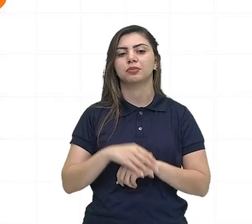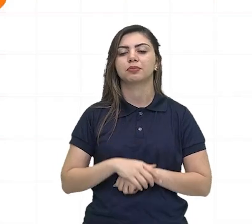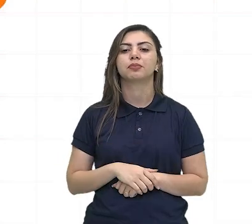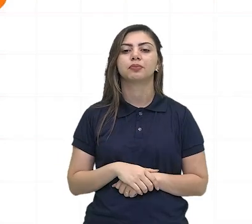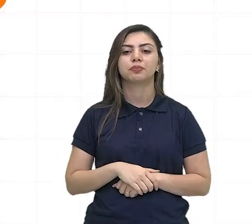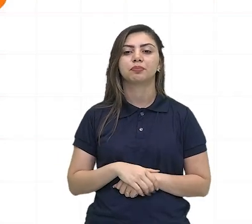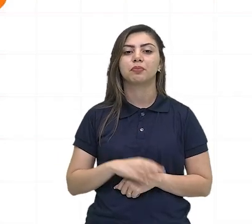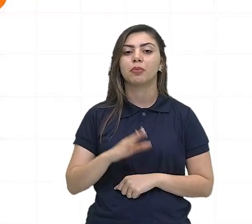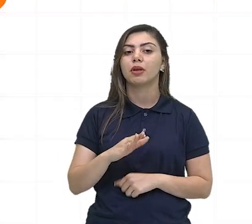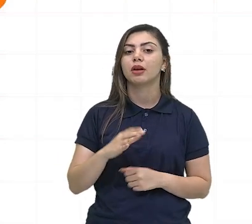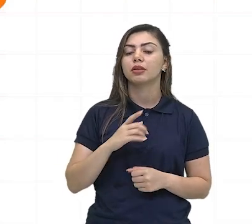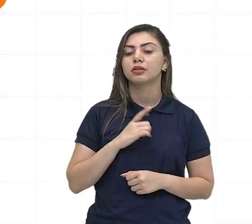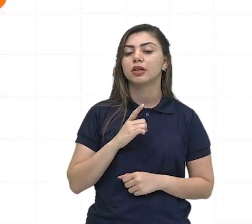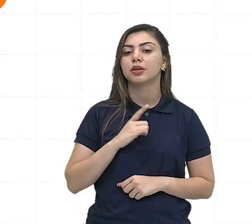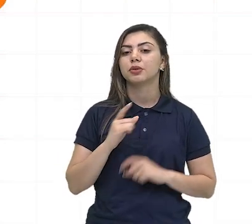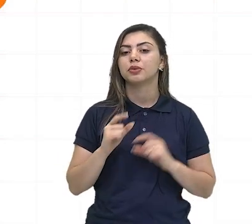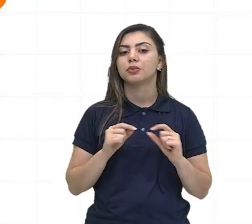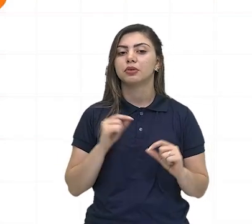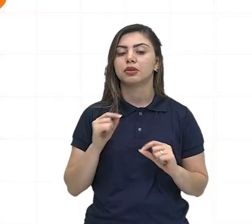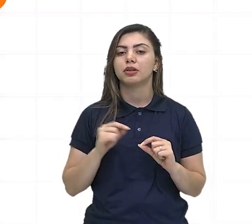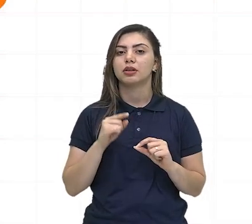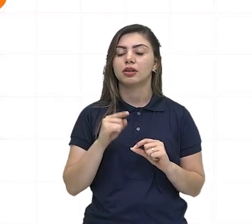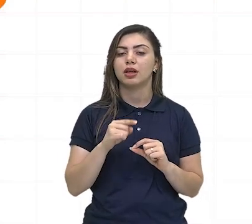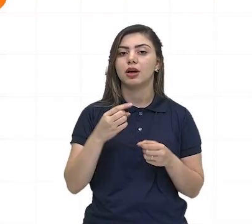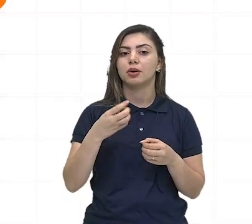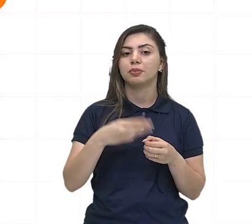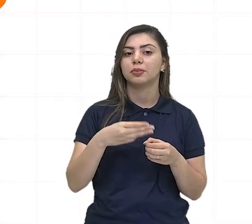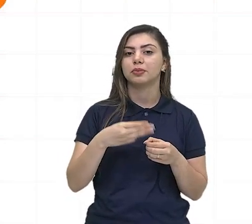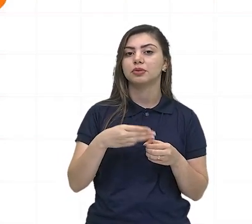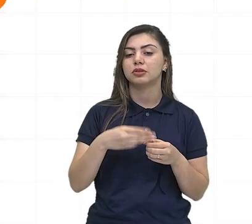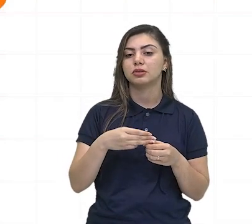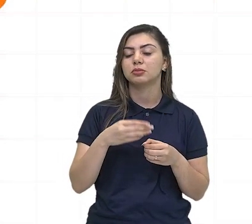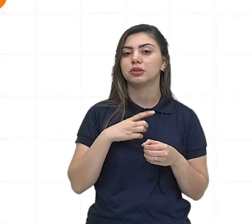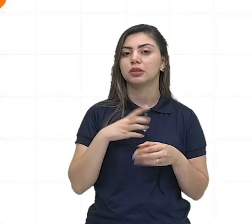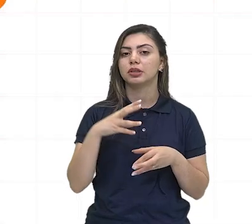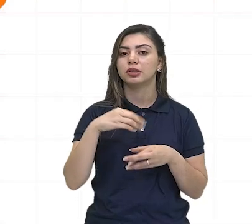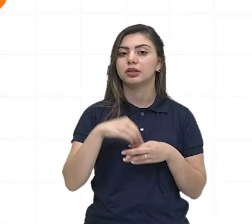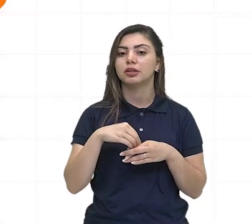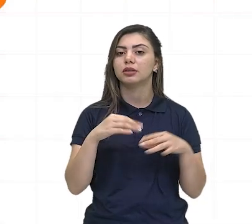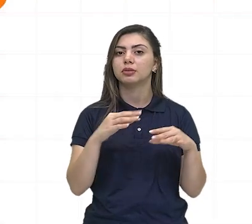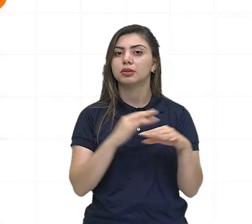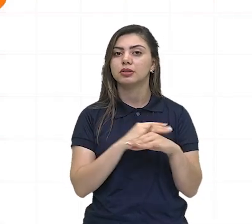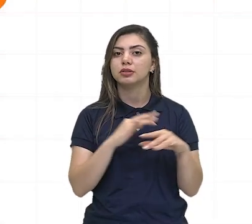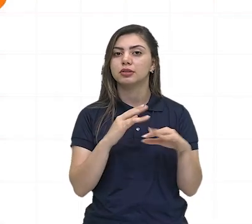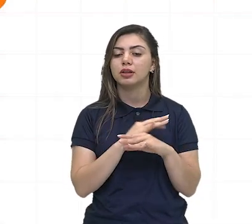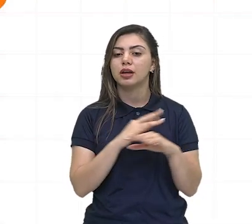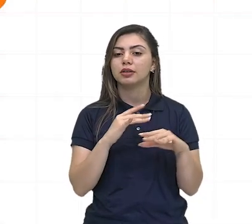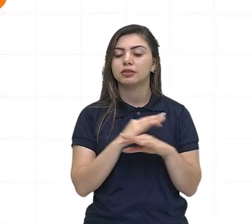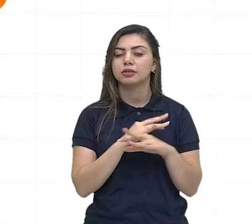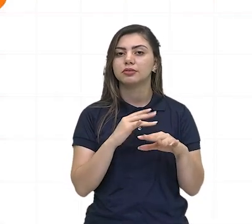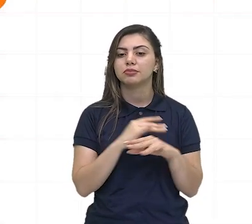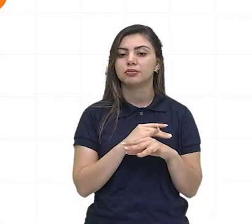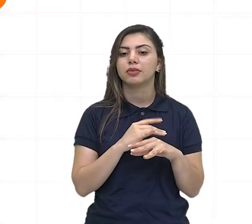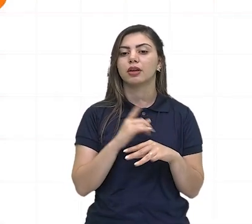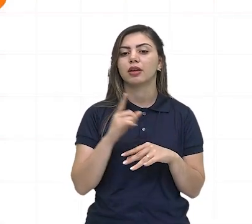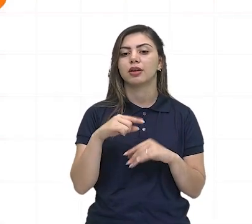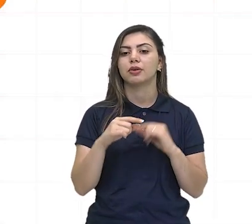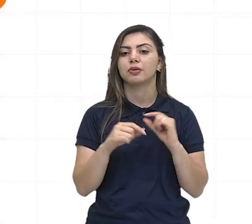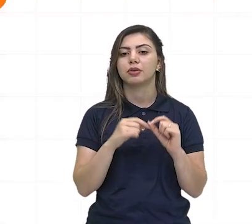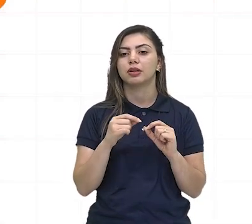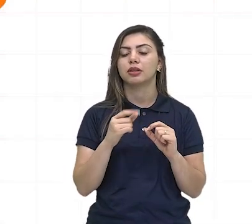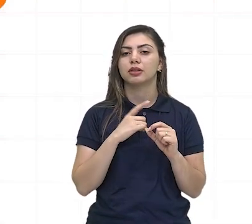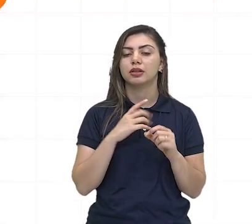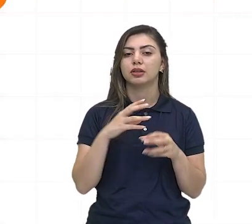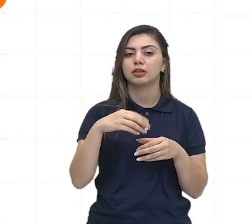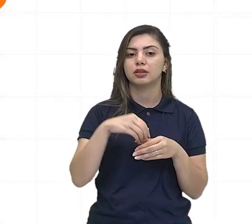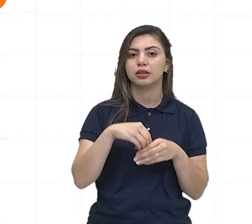município, nós temos aí como parte de um município, na verdade, a cidade. A cidade ela é uma parte do município